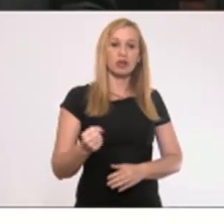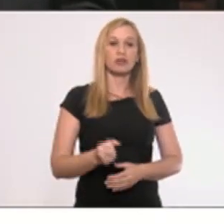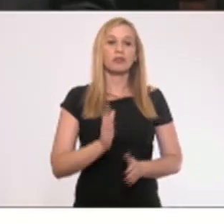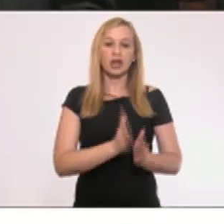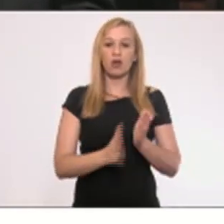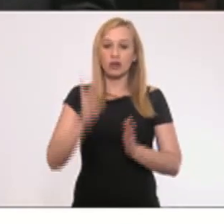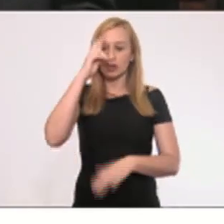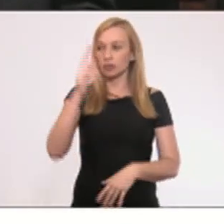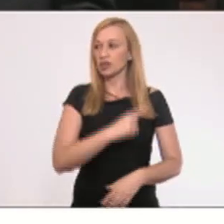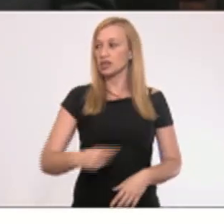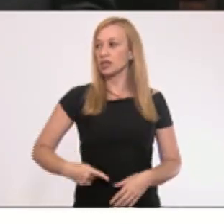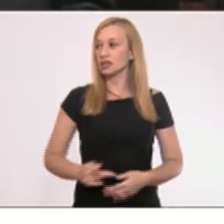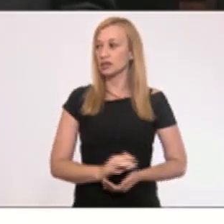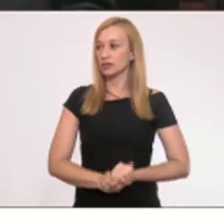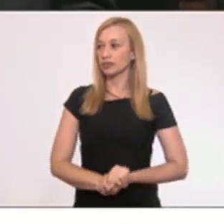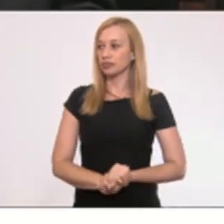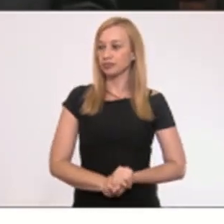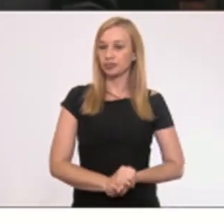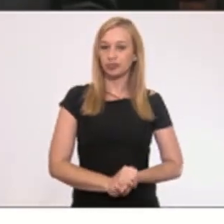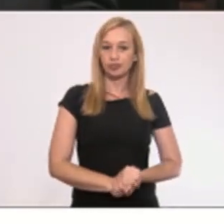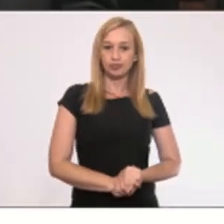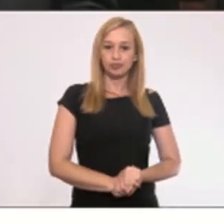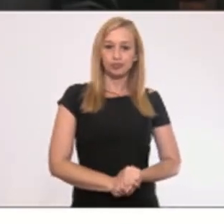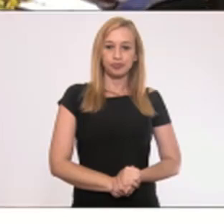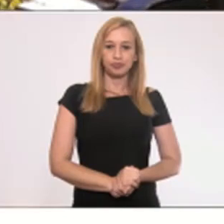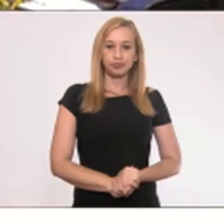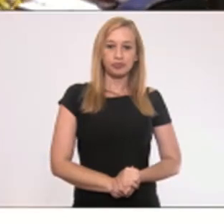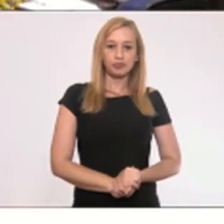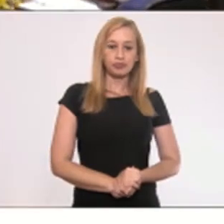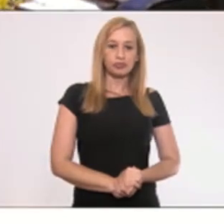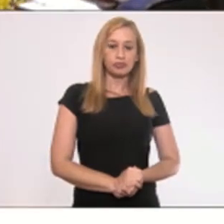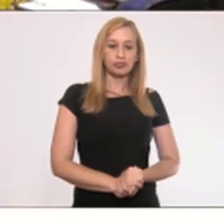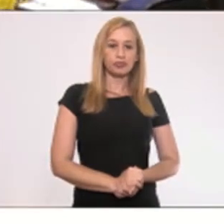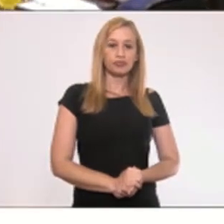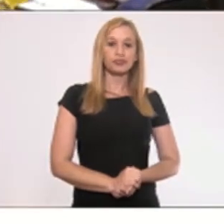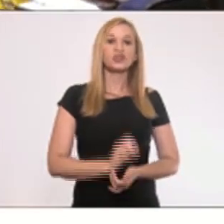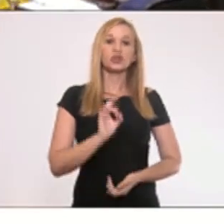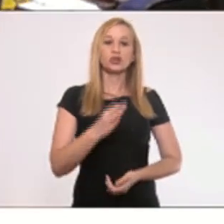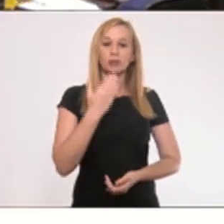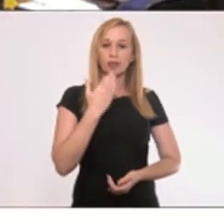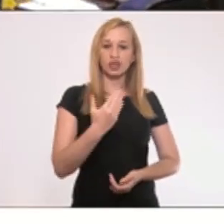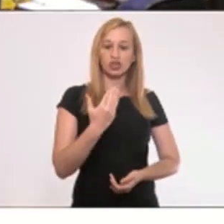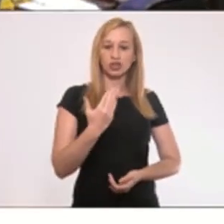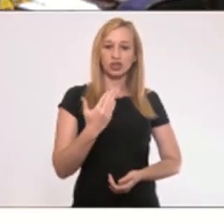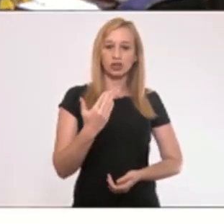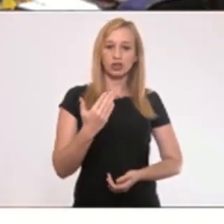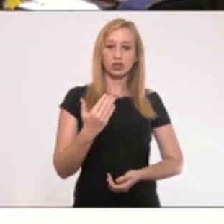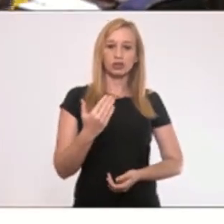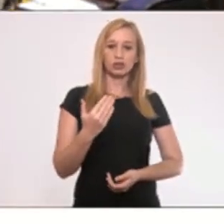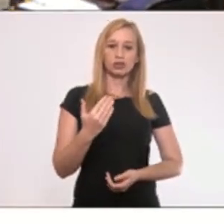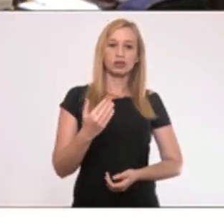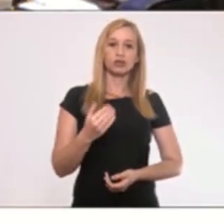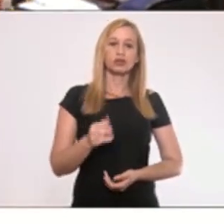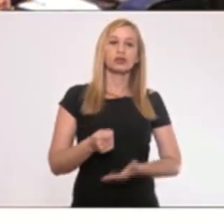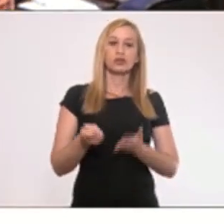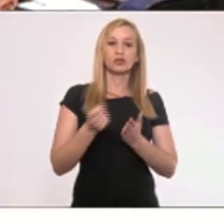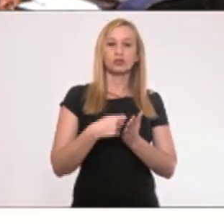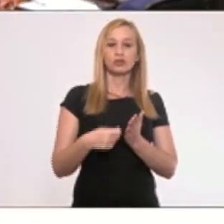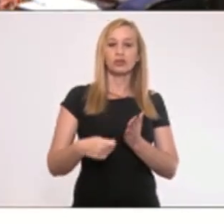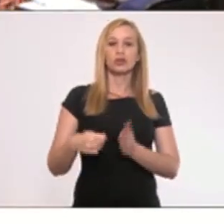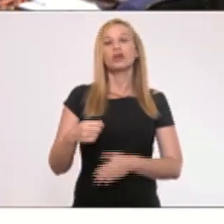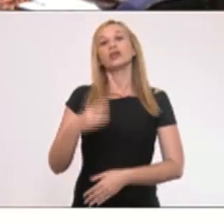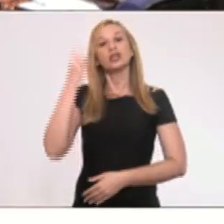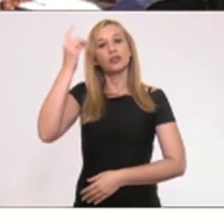senhor presidente, só para registrar a presença. Deputado Luiz. É só para pedir, para botar aqui a coautoria do deputado